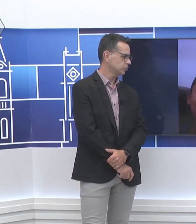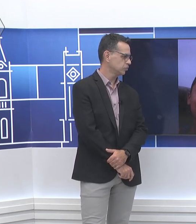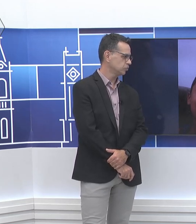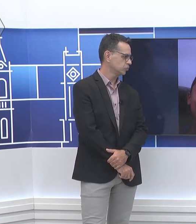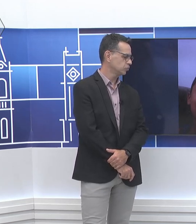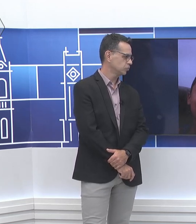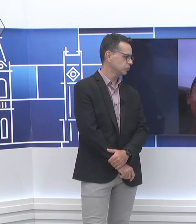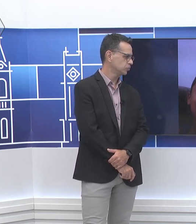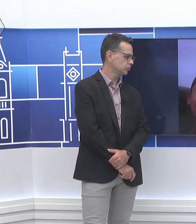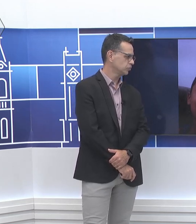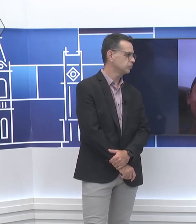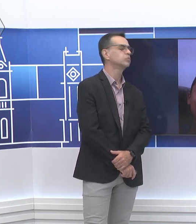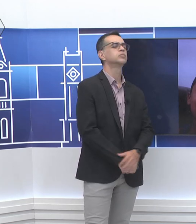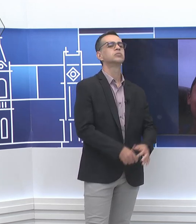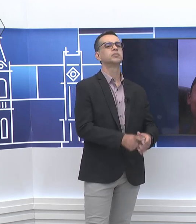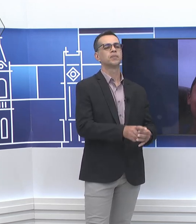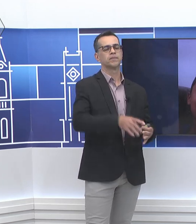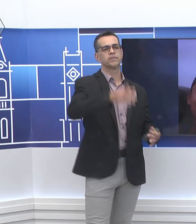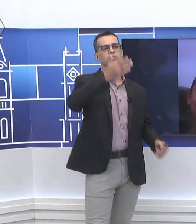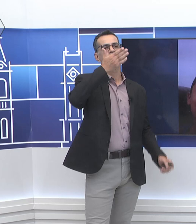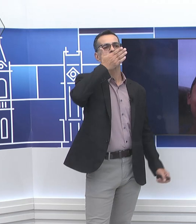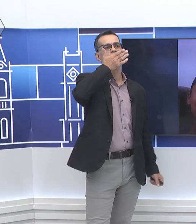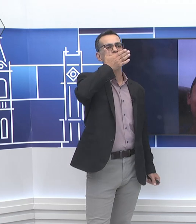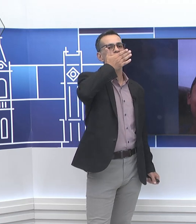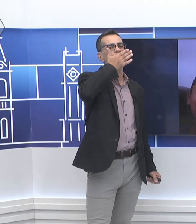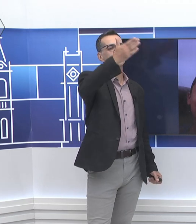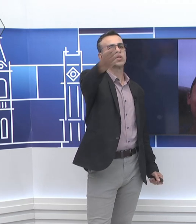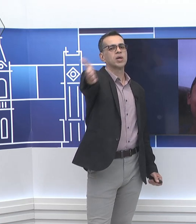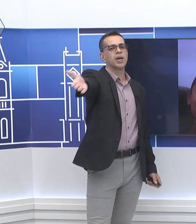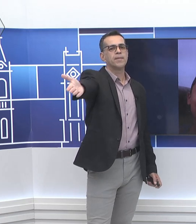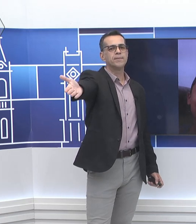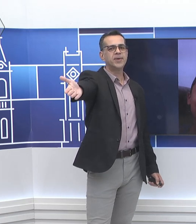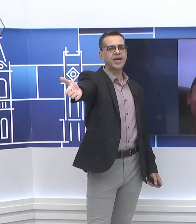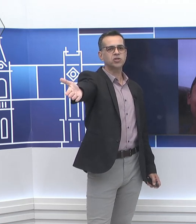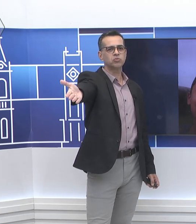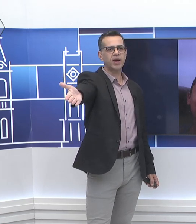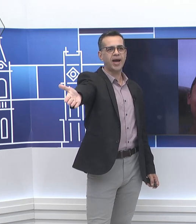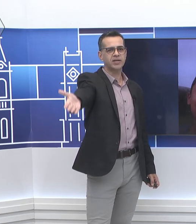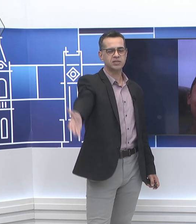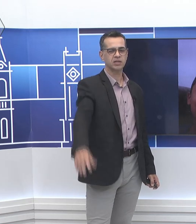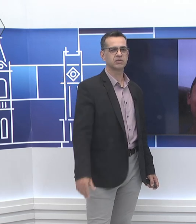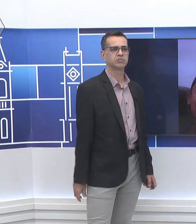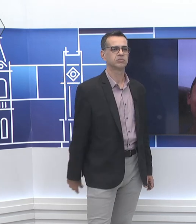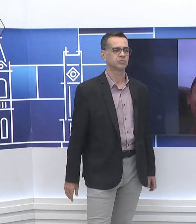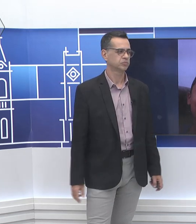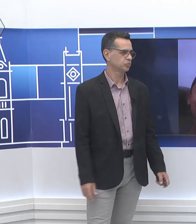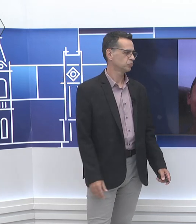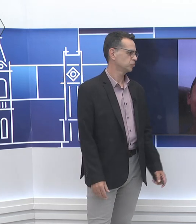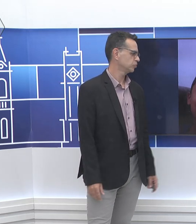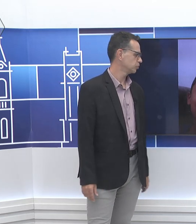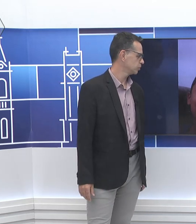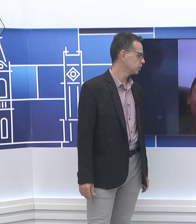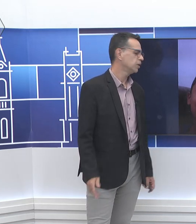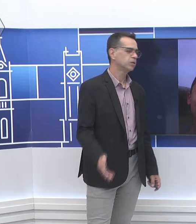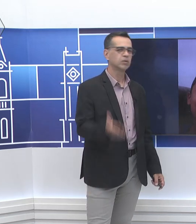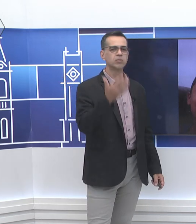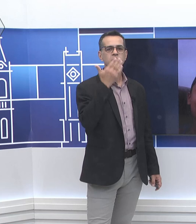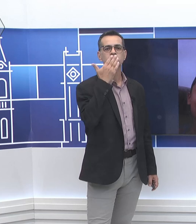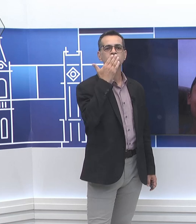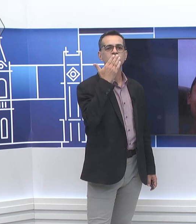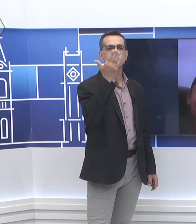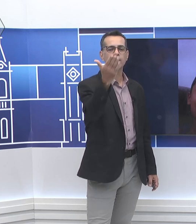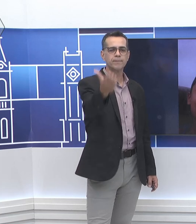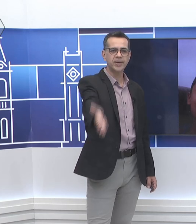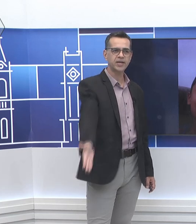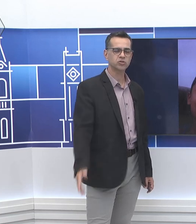parabéns pra ela. O nome dela é Márcia e o bairro é Guanabara. Deixa eu ver se beijo, ele mandou o nome. Márcia. Ele tem 9 aninhos e é o